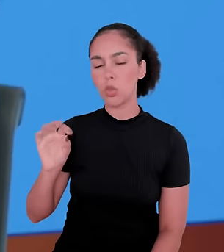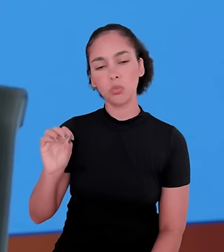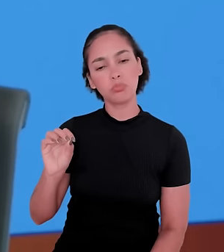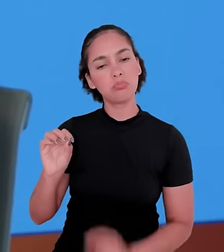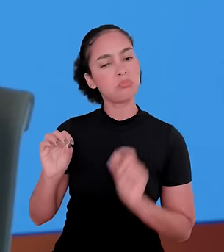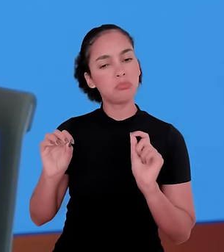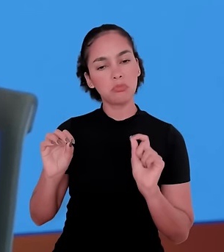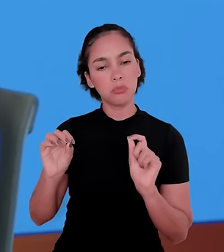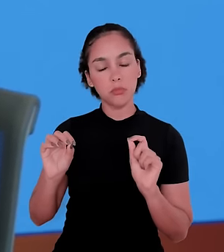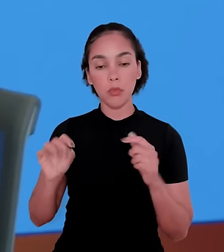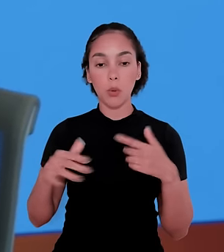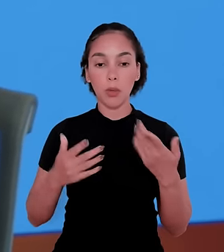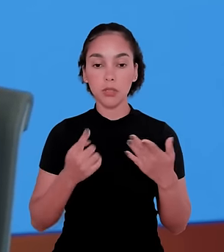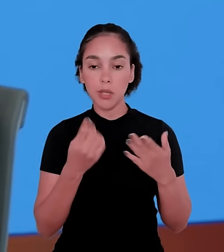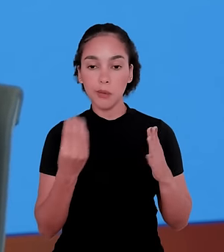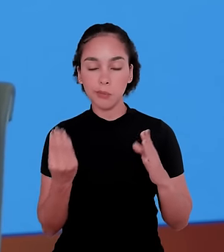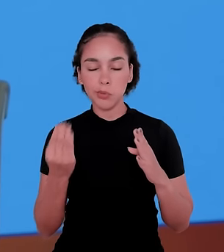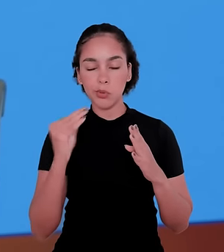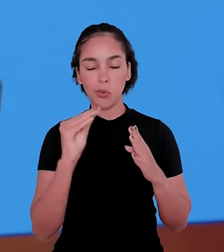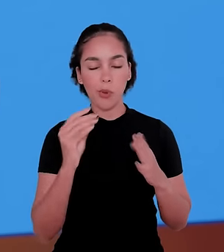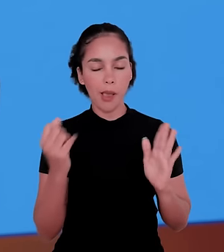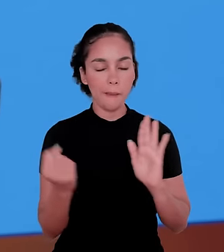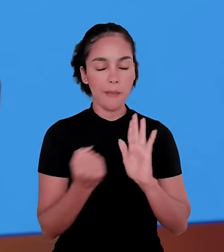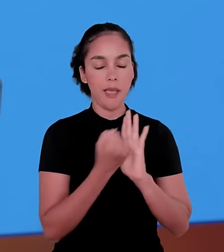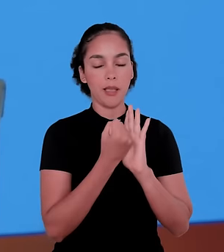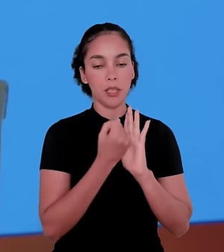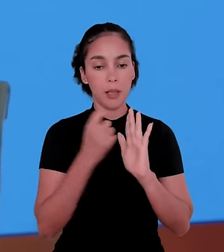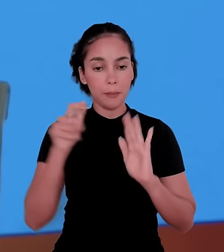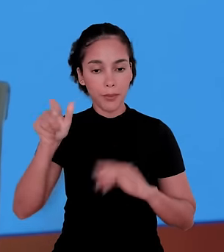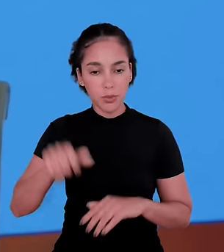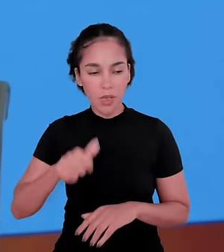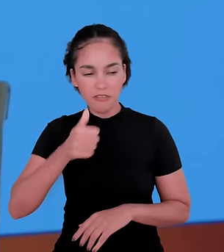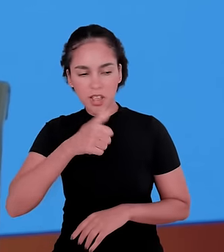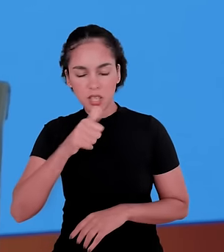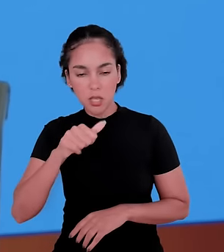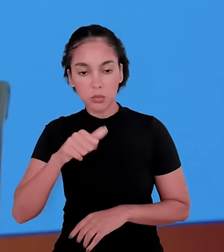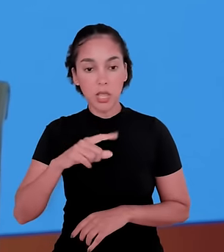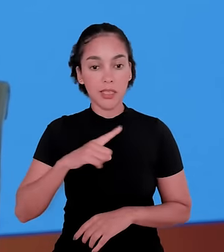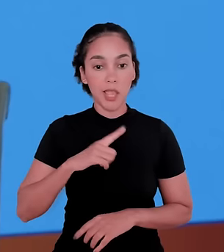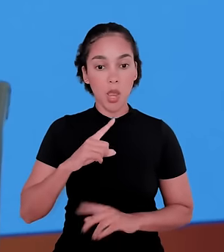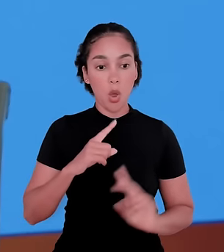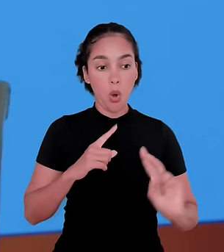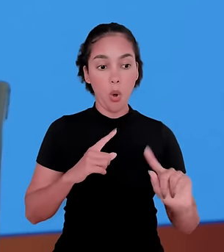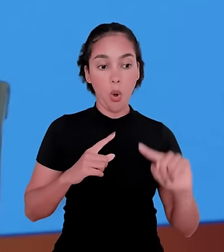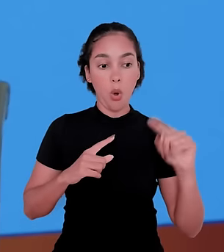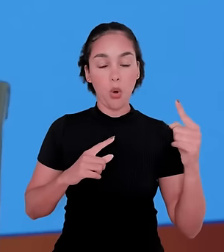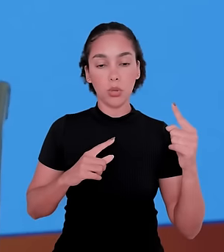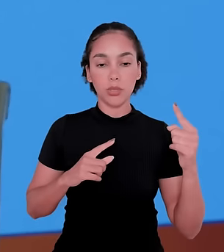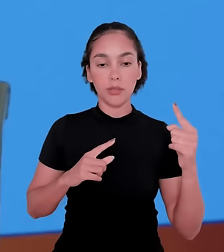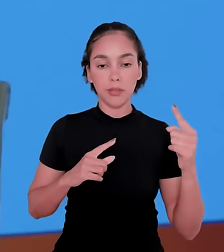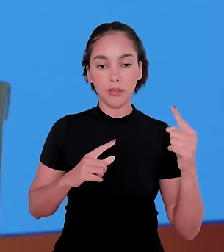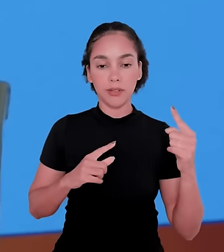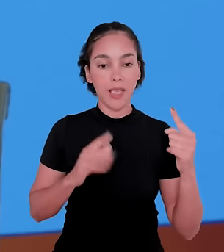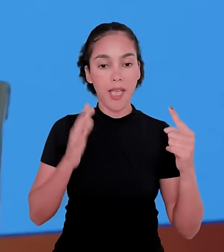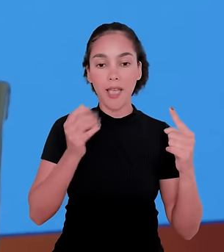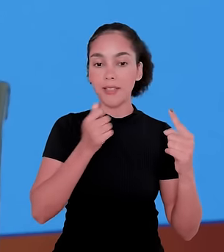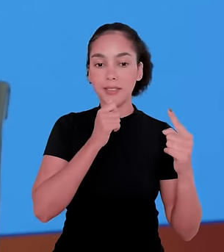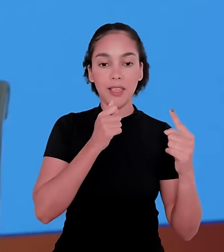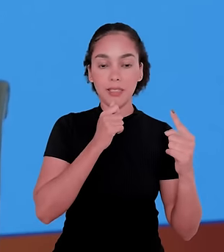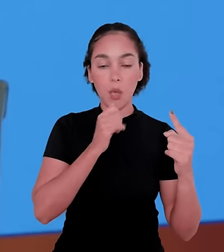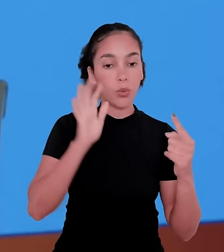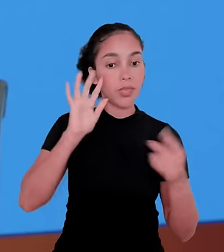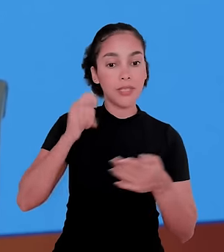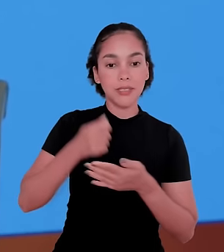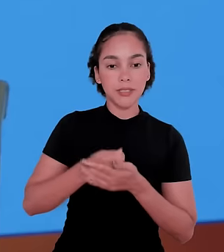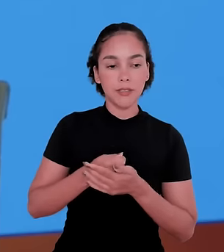marca E aí na hora que a pessoa tá fazendo o exame ela vê que existe uma outra que ainda não foi decidida que é muito